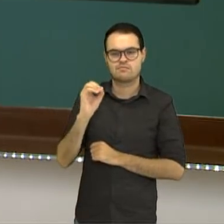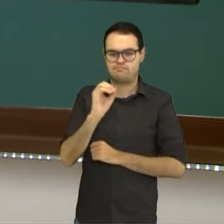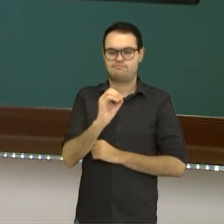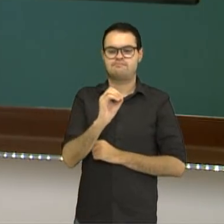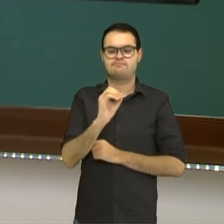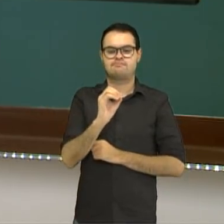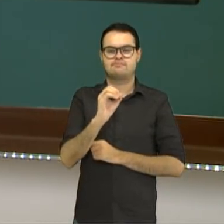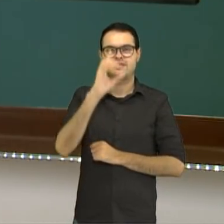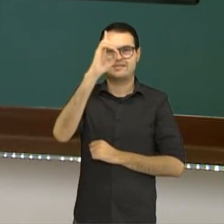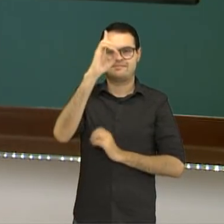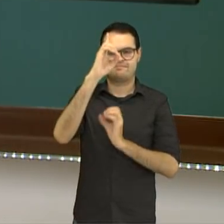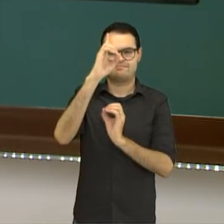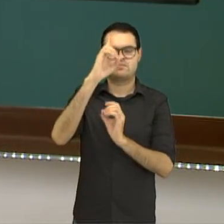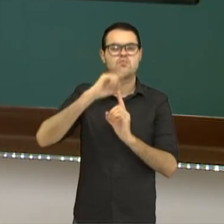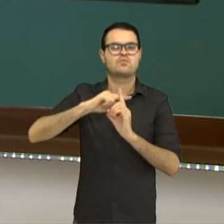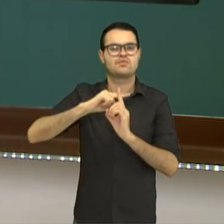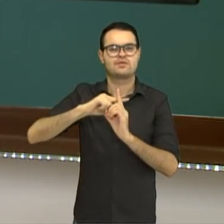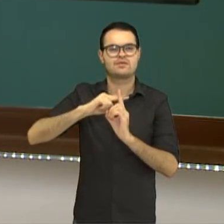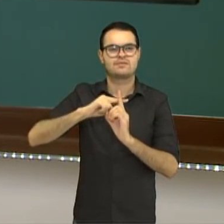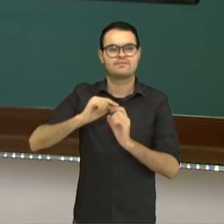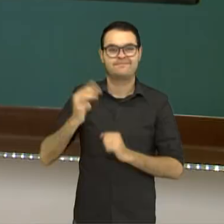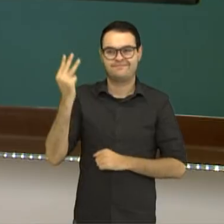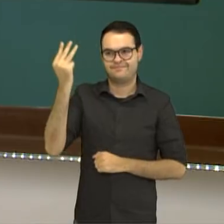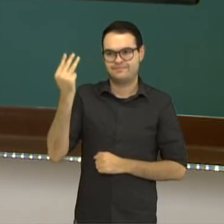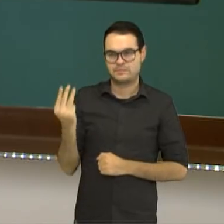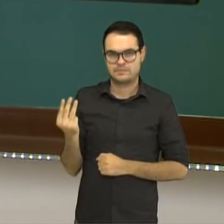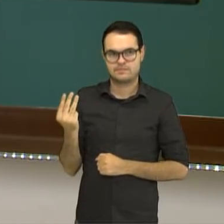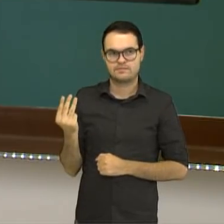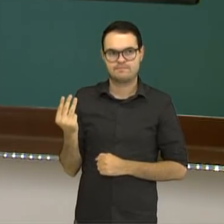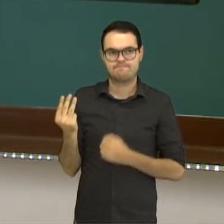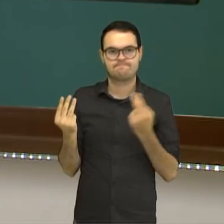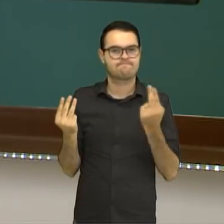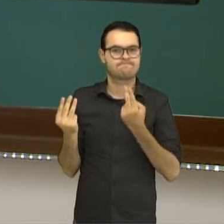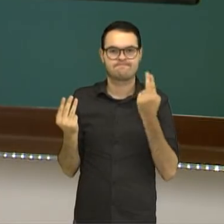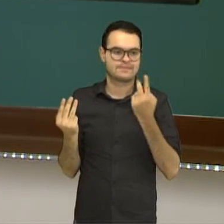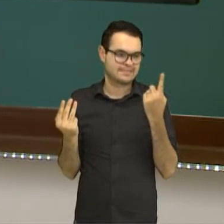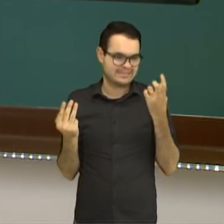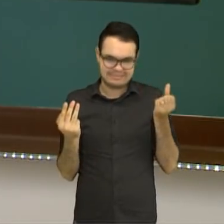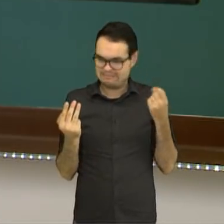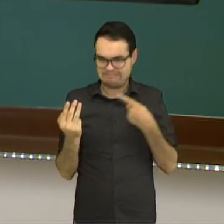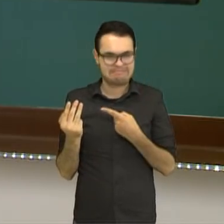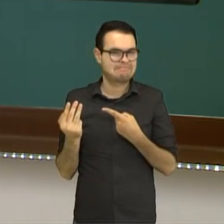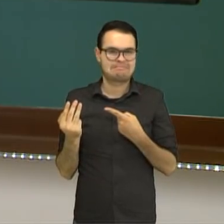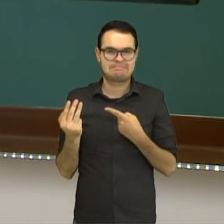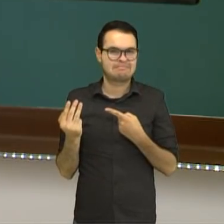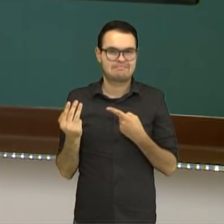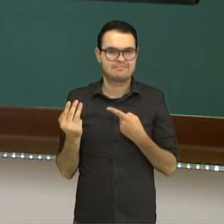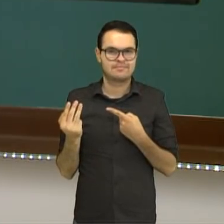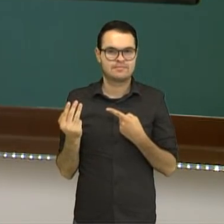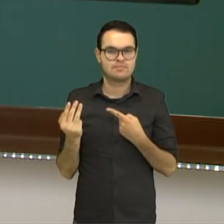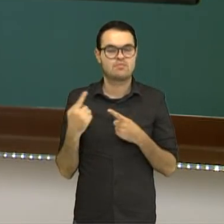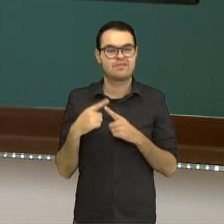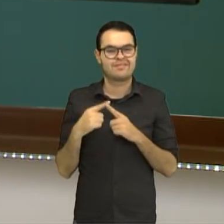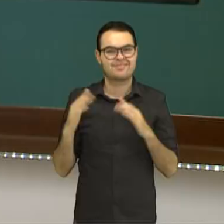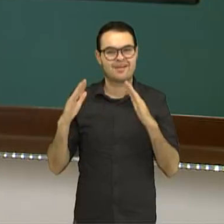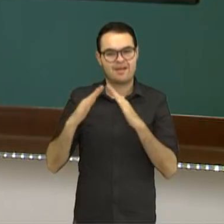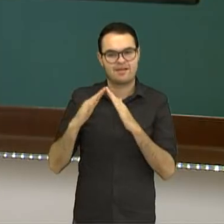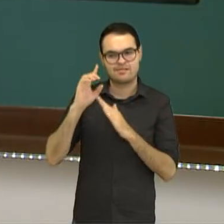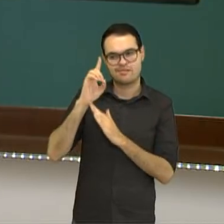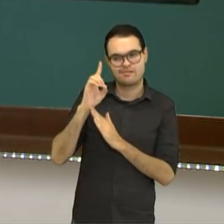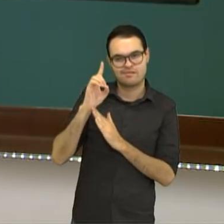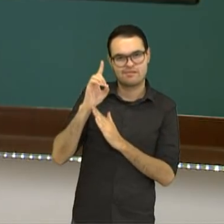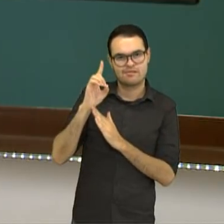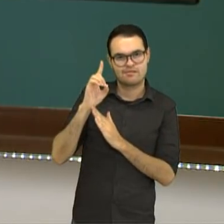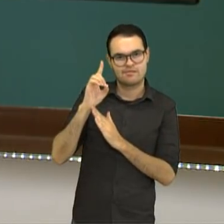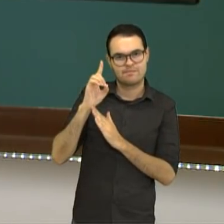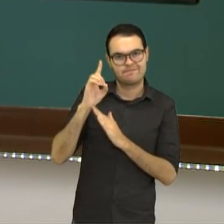dezena. Se eu baixo esse 3 aqui, 3 não dá para dividir por 16, porque a gente não está na casa das dezenas, ó, casa das dezenas